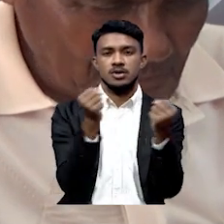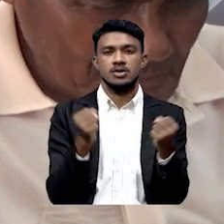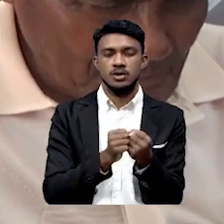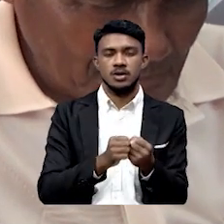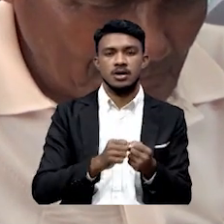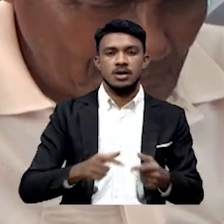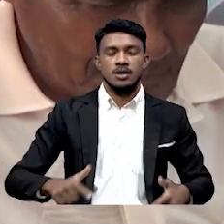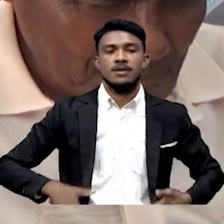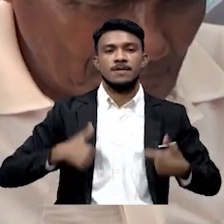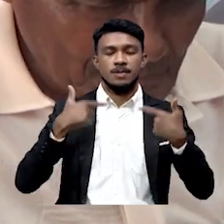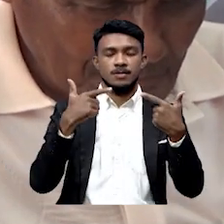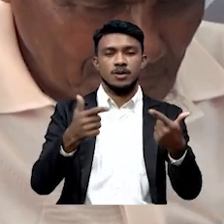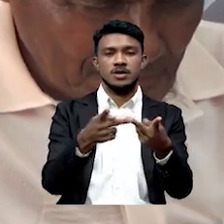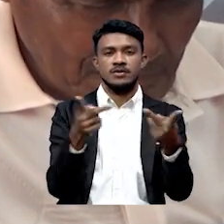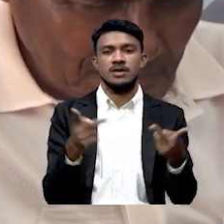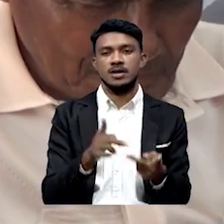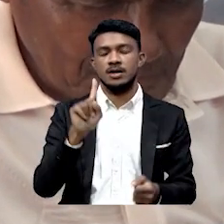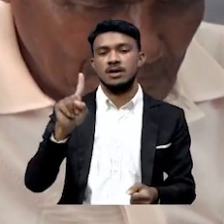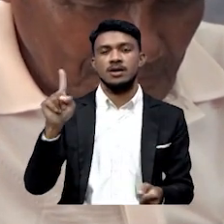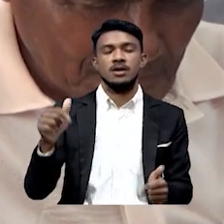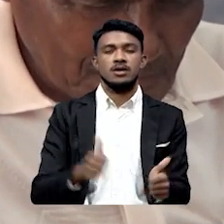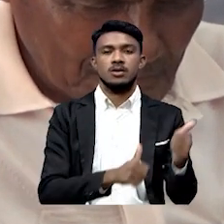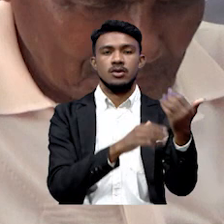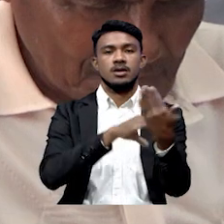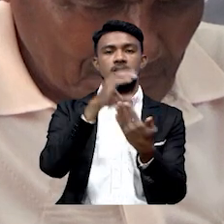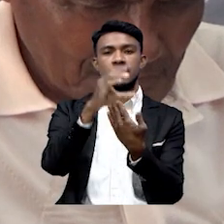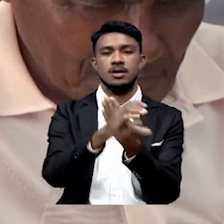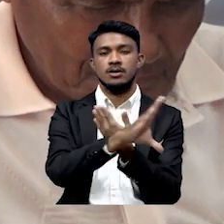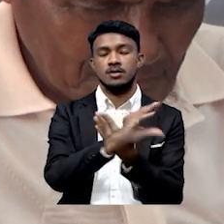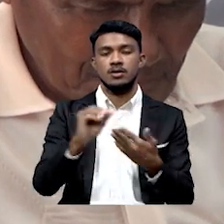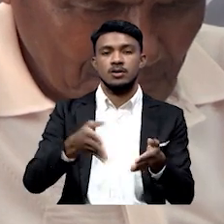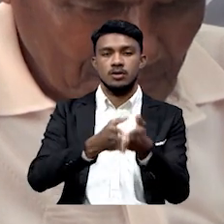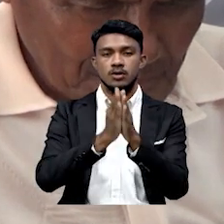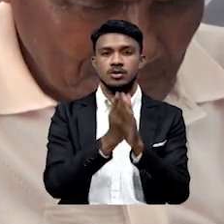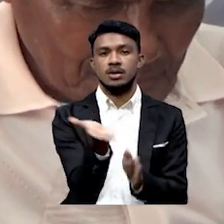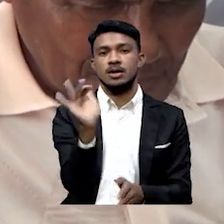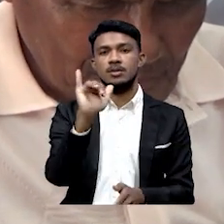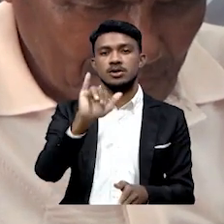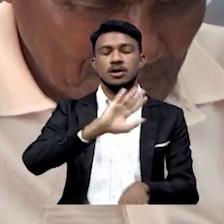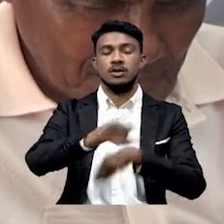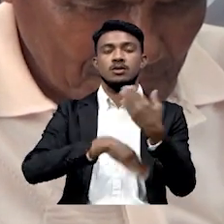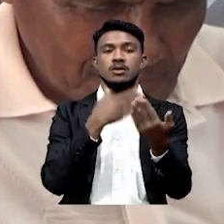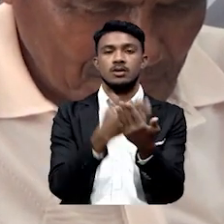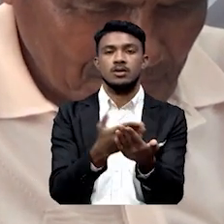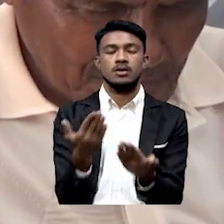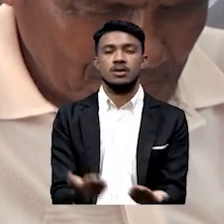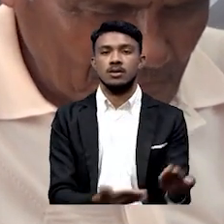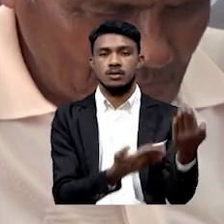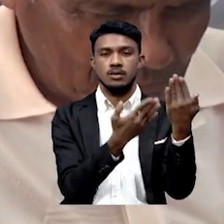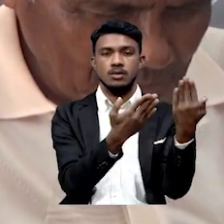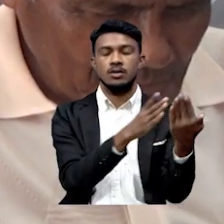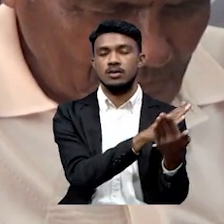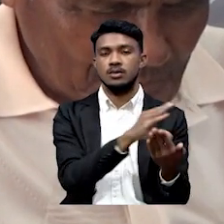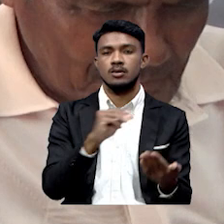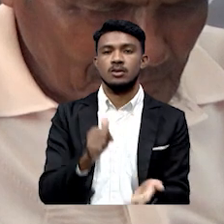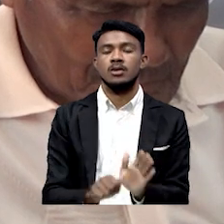Fati ida tuir calendário, nomos, russo baitabó de Sirahoto, atulori, no